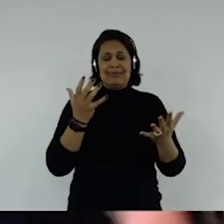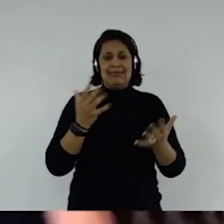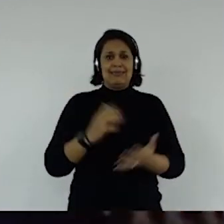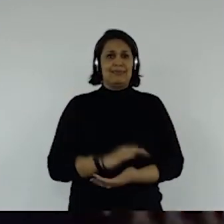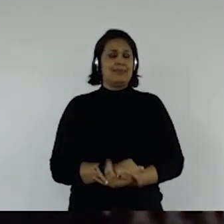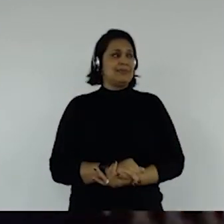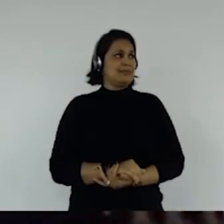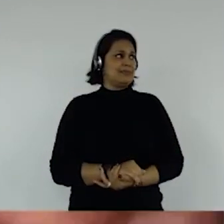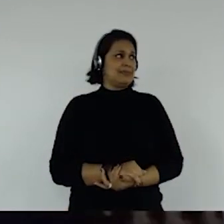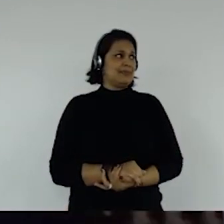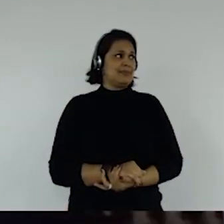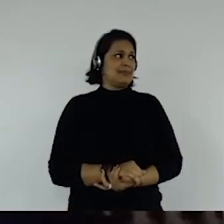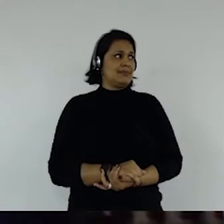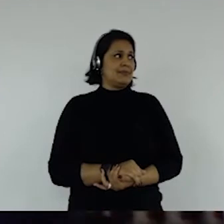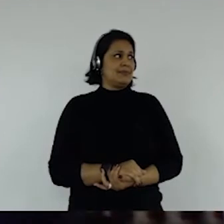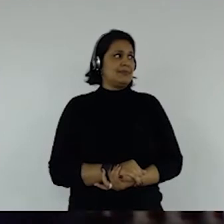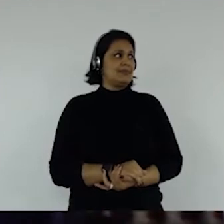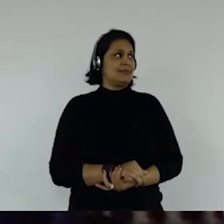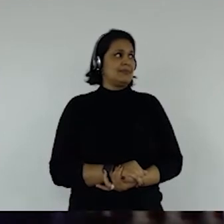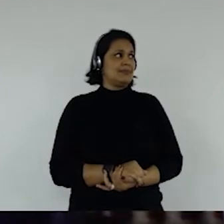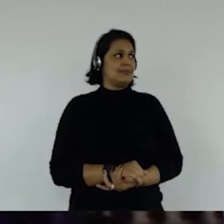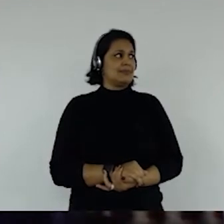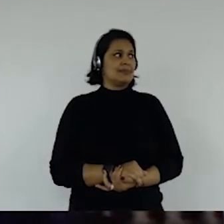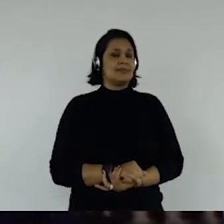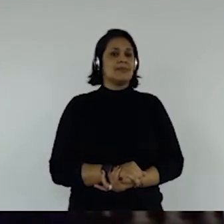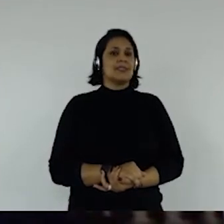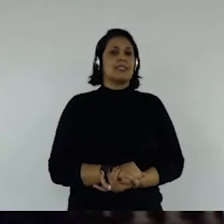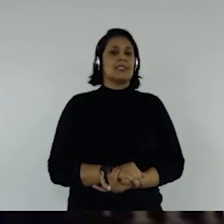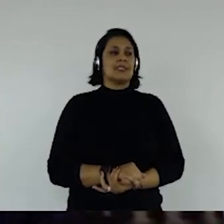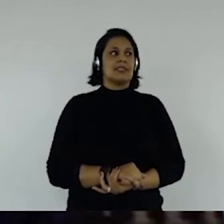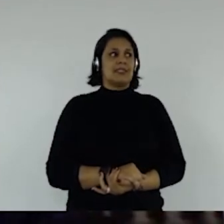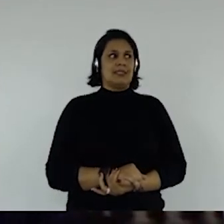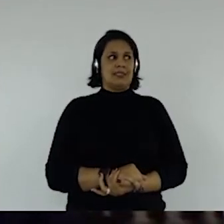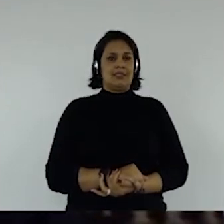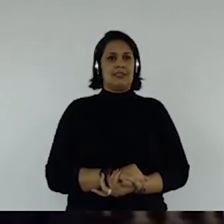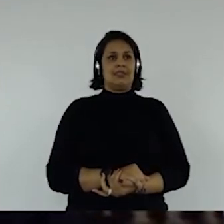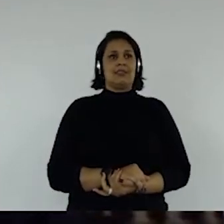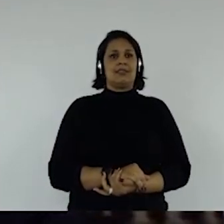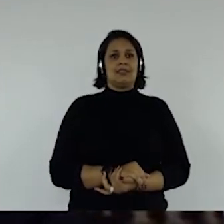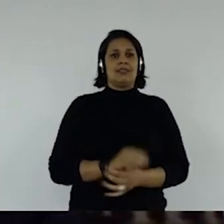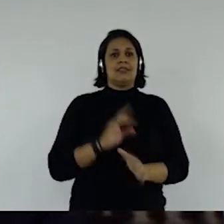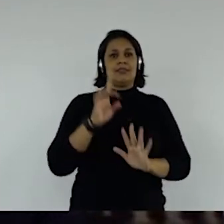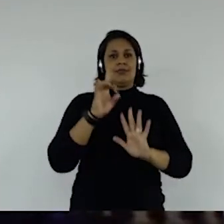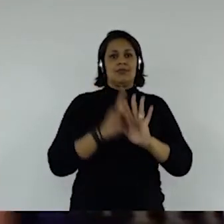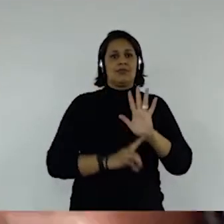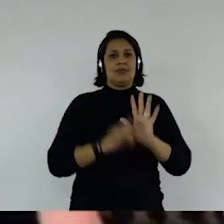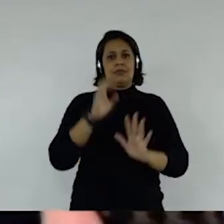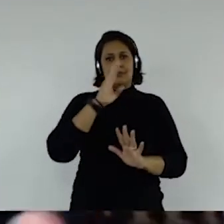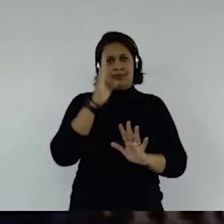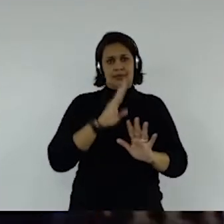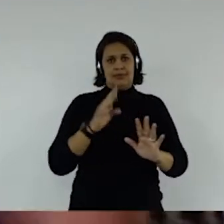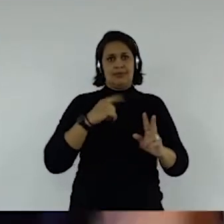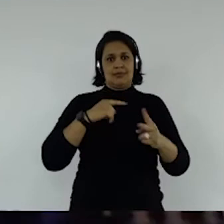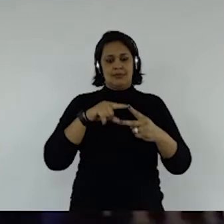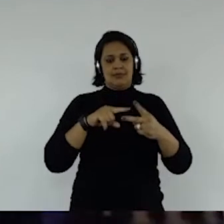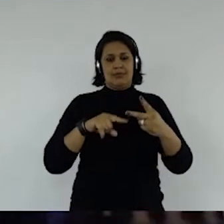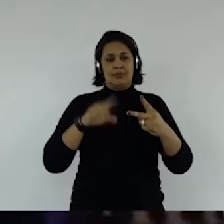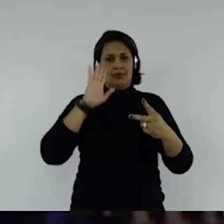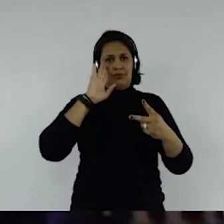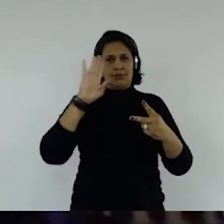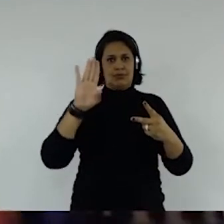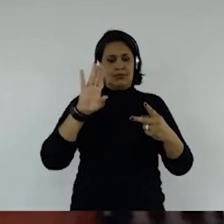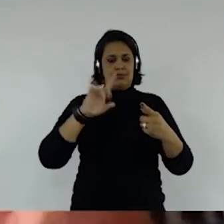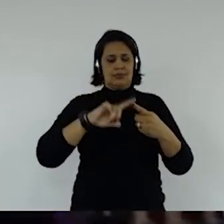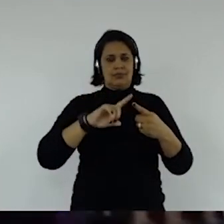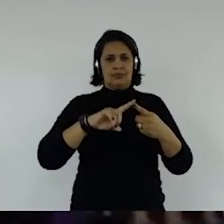vamos então para os princípios. O direito brasileiro tem 2 princípios importantes que cuidam um pouco desse conceito. Um é o